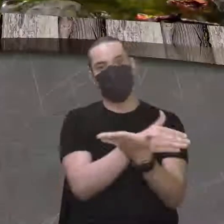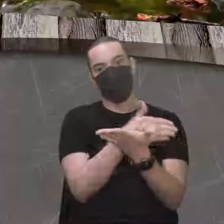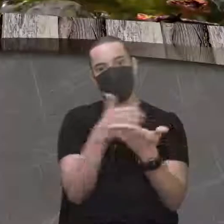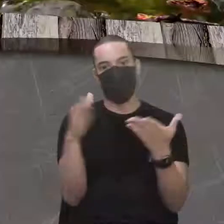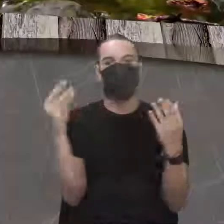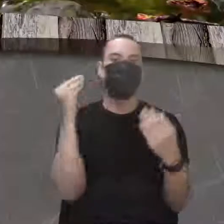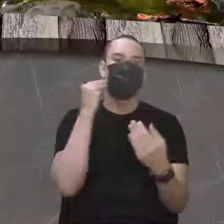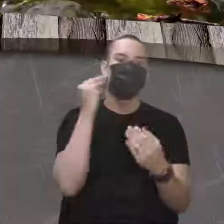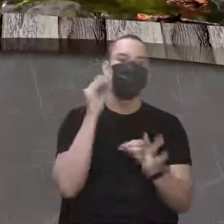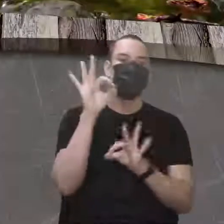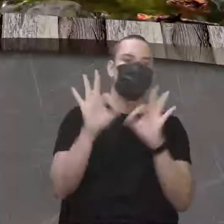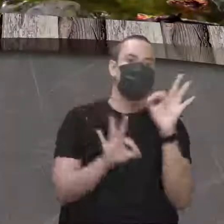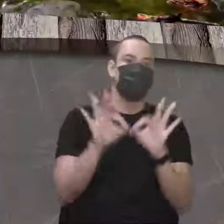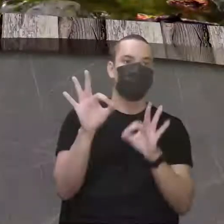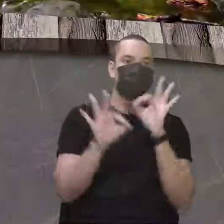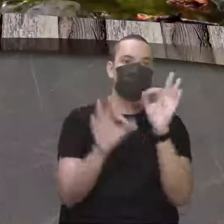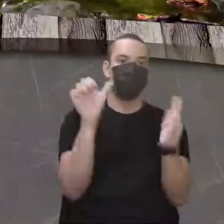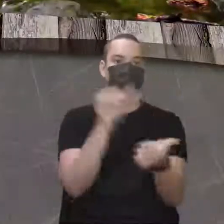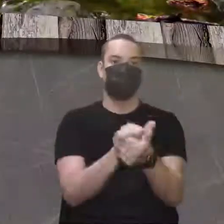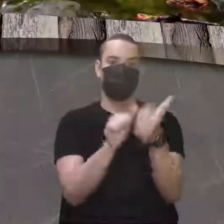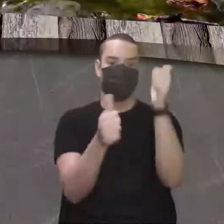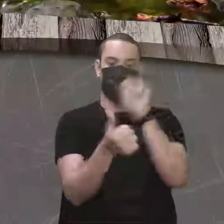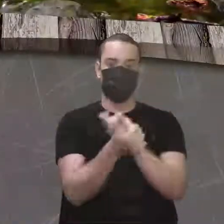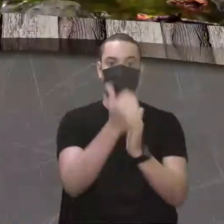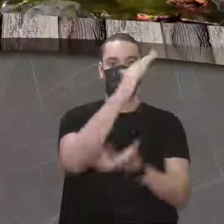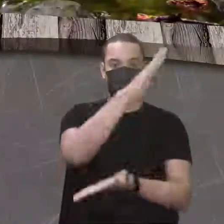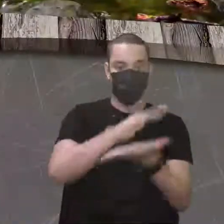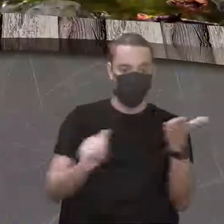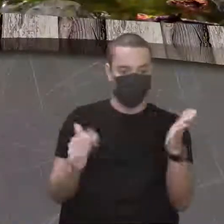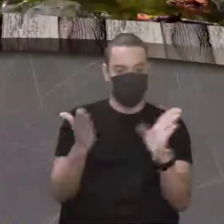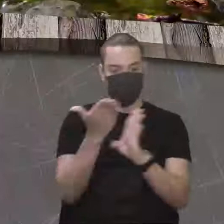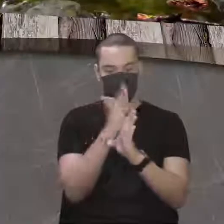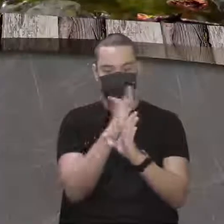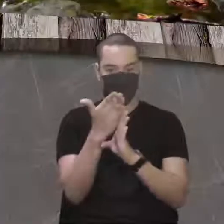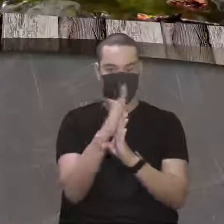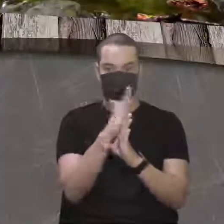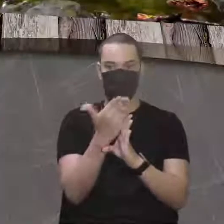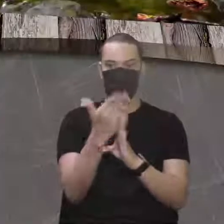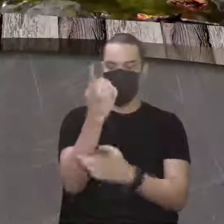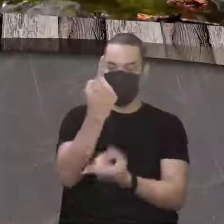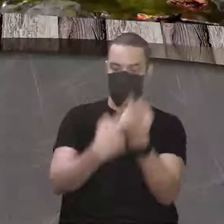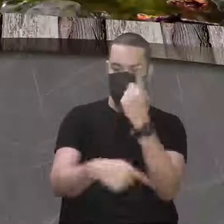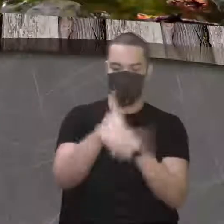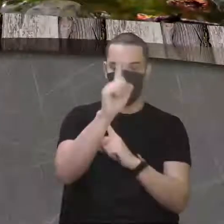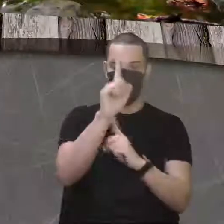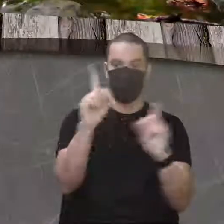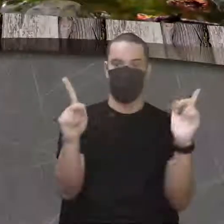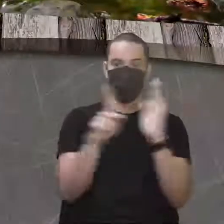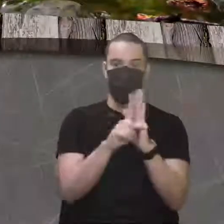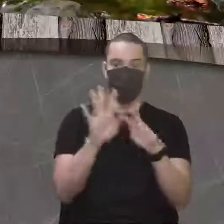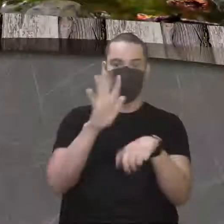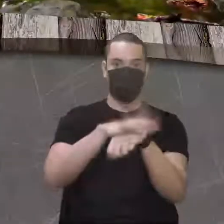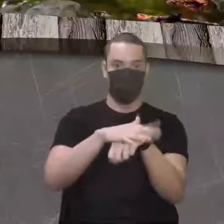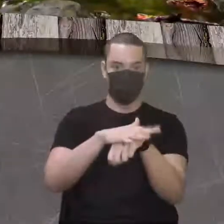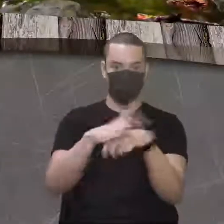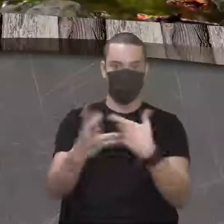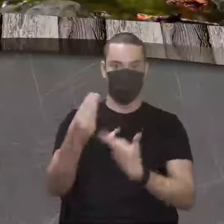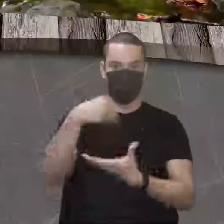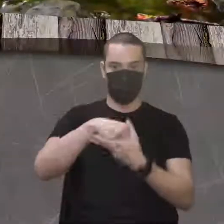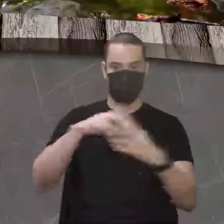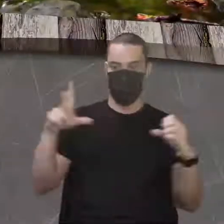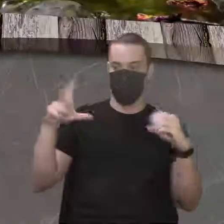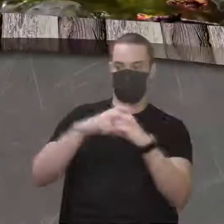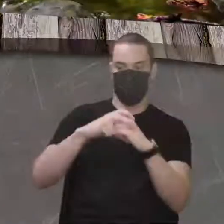a tentar trabalhar e driblar essa ação, desse avanço, né, patogênico desses